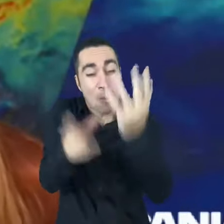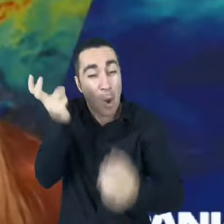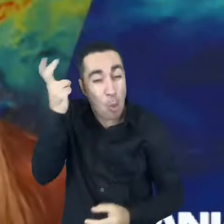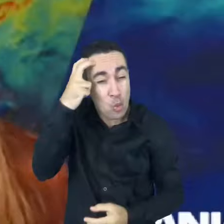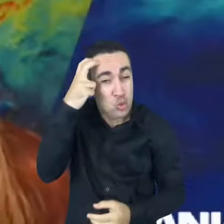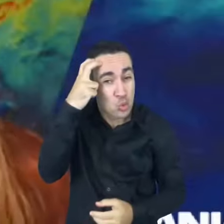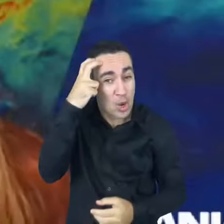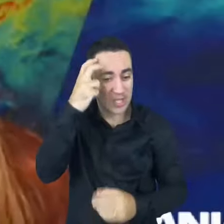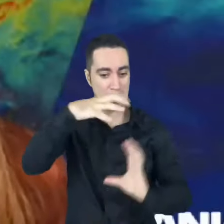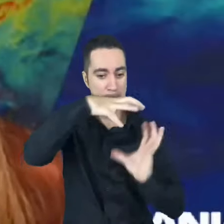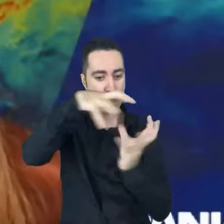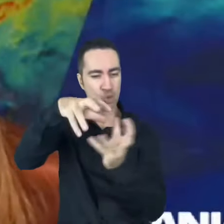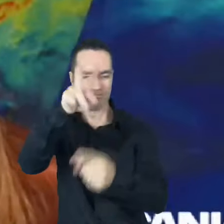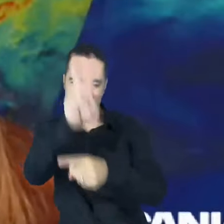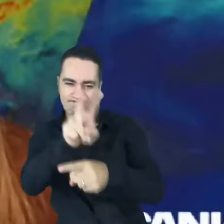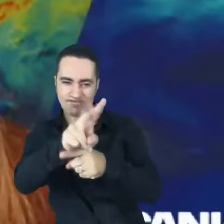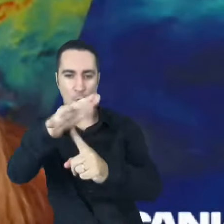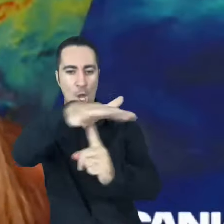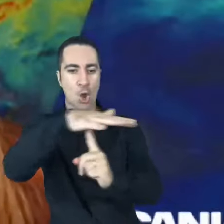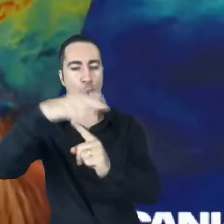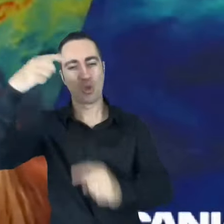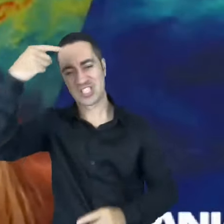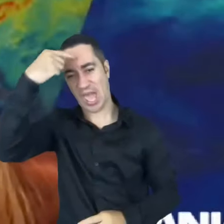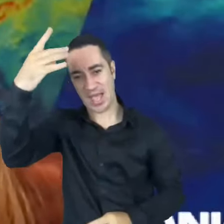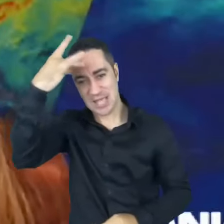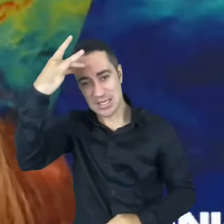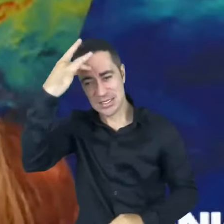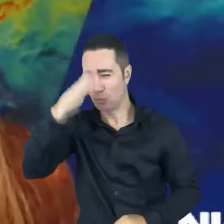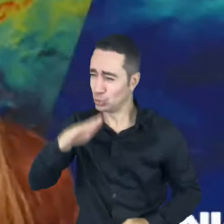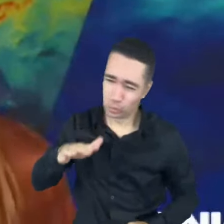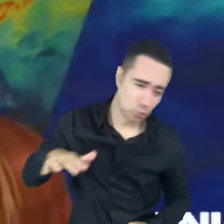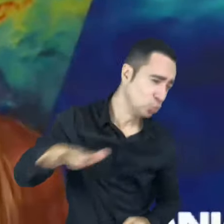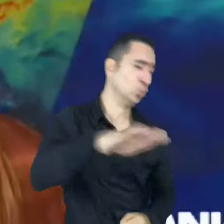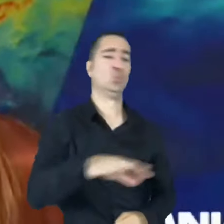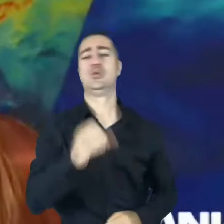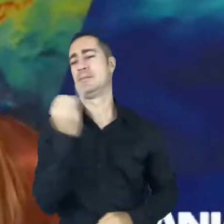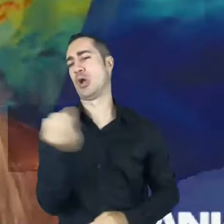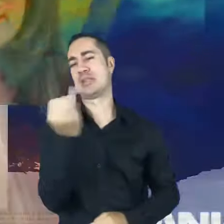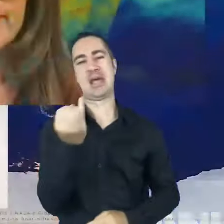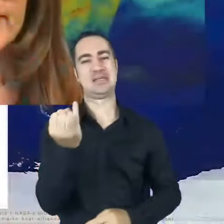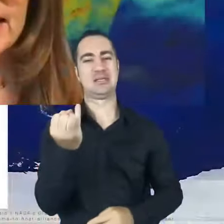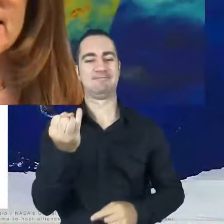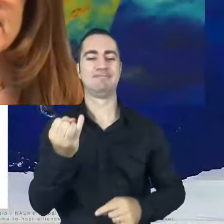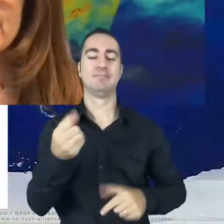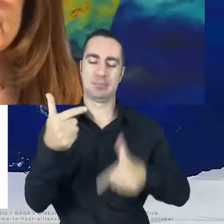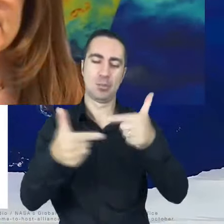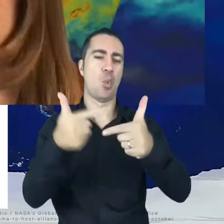de conscientização em torno da importância desse tipo de problemas governamentais.